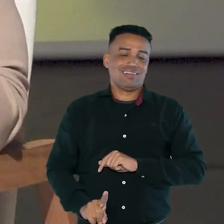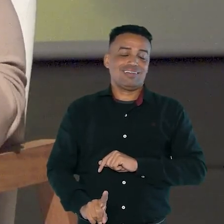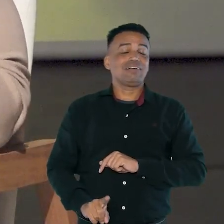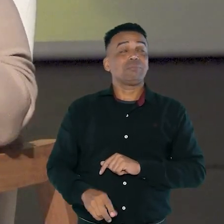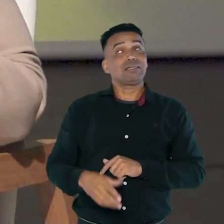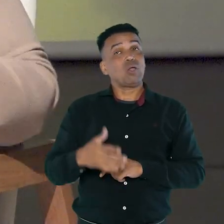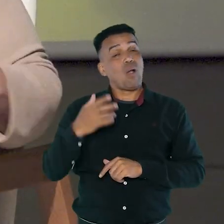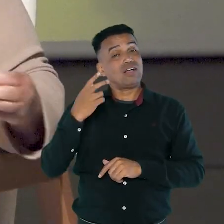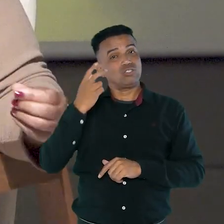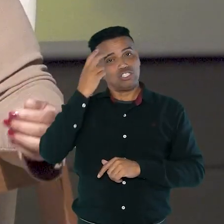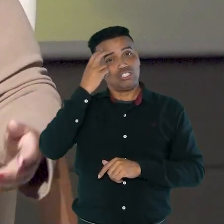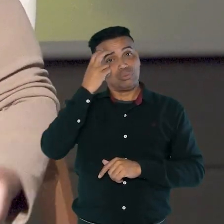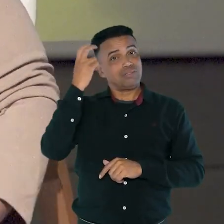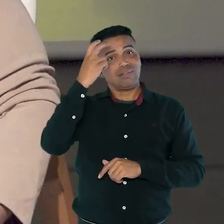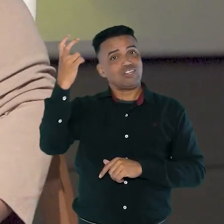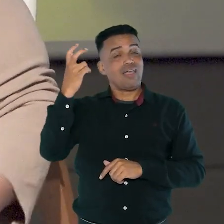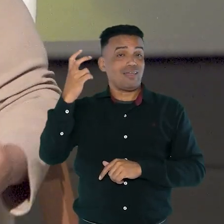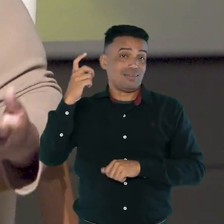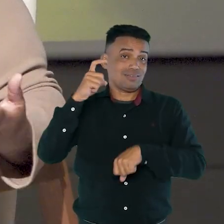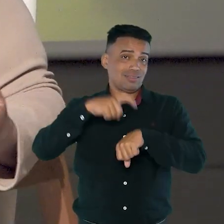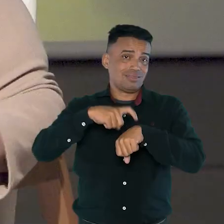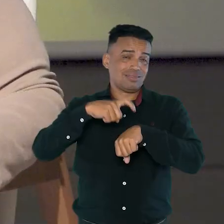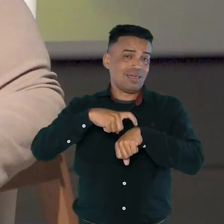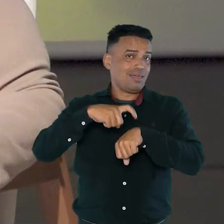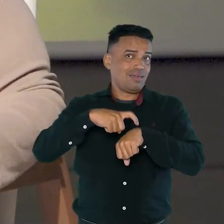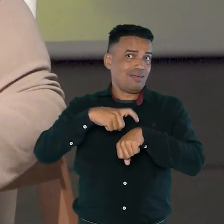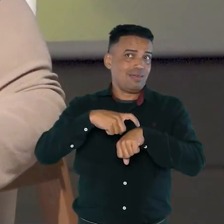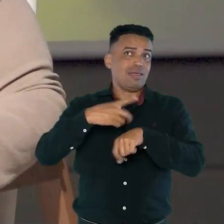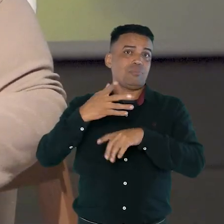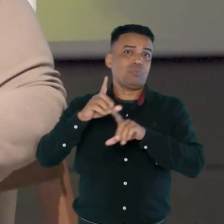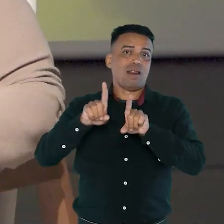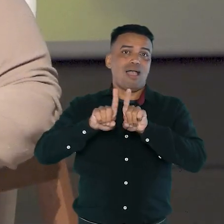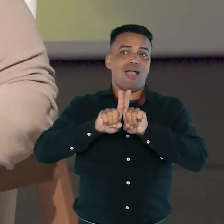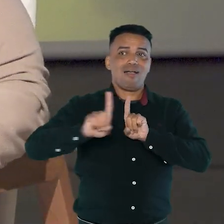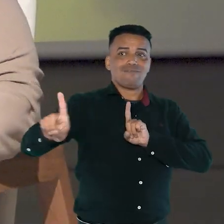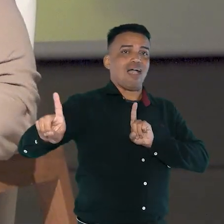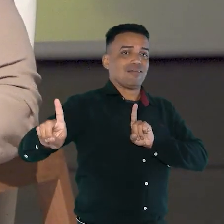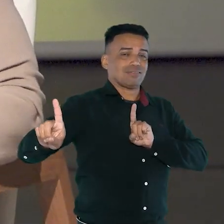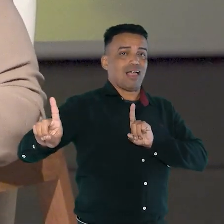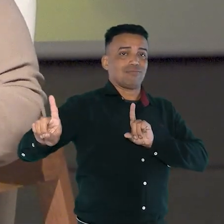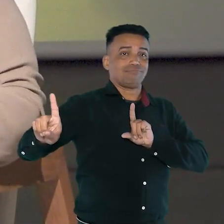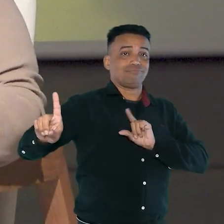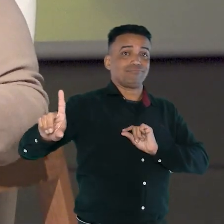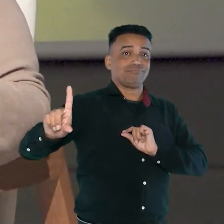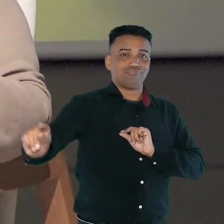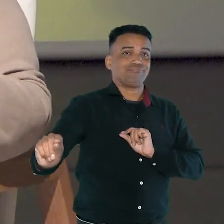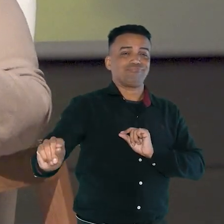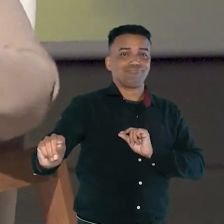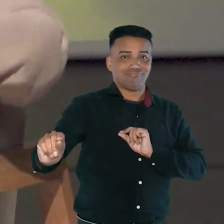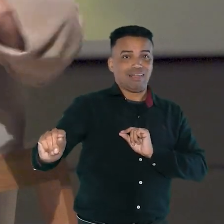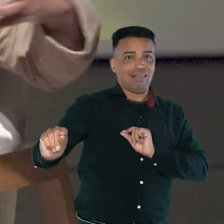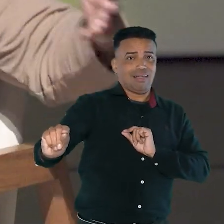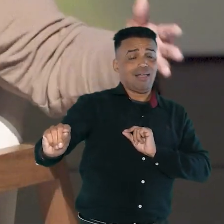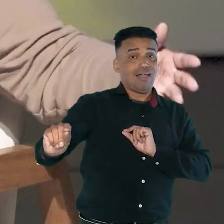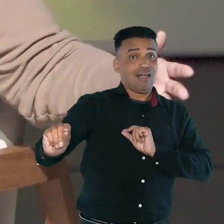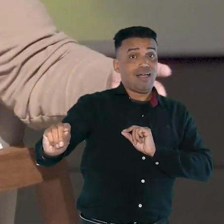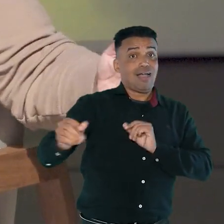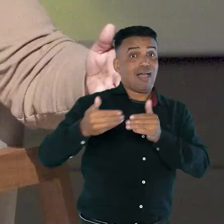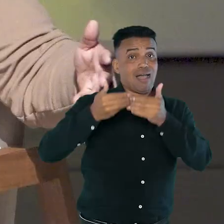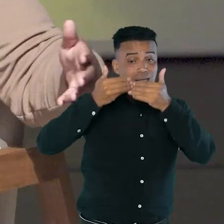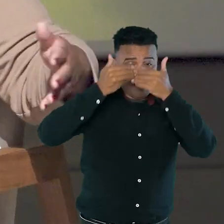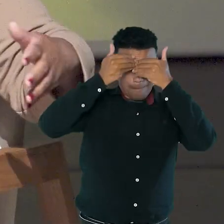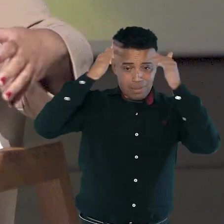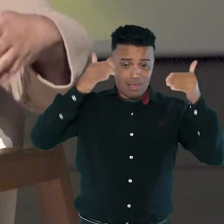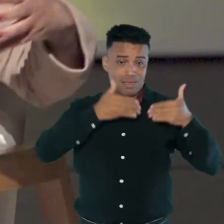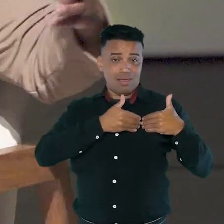Mas acho que existe uma inteligência do tempo em nos afastar, né? E abrir espaço para o